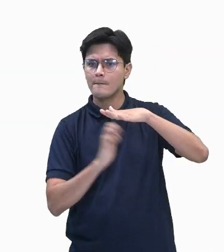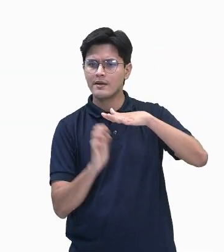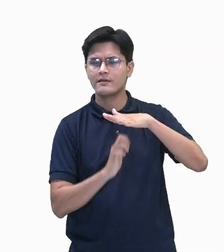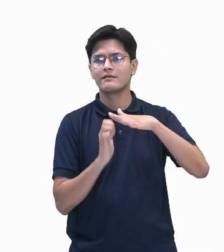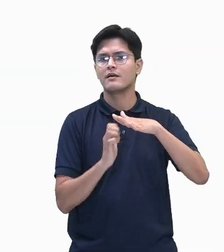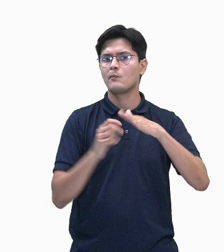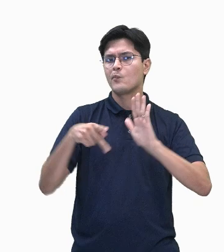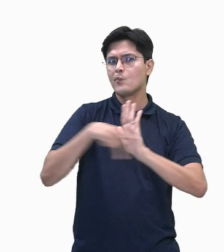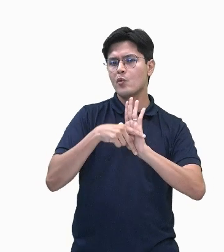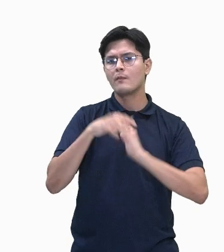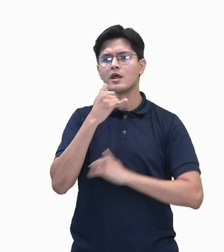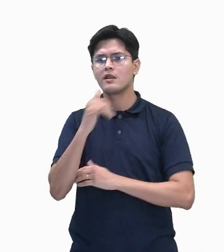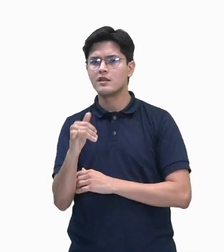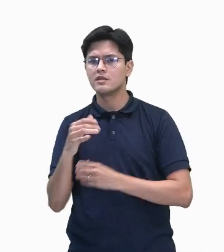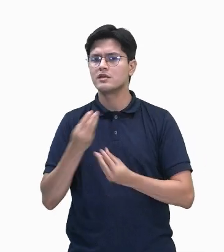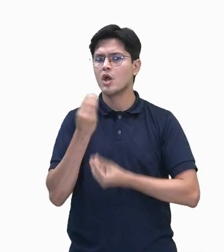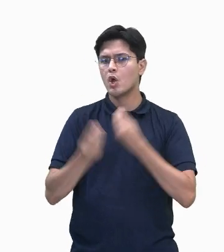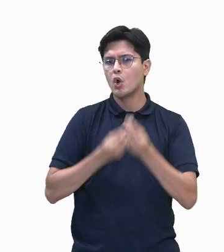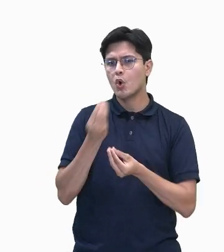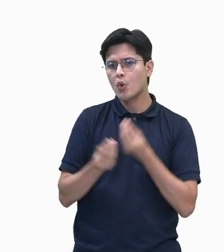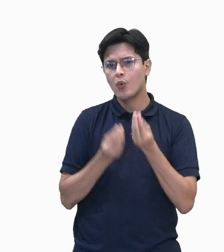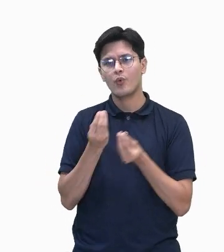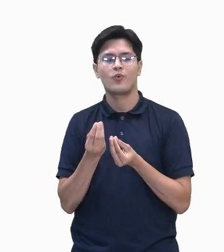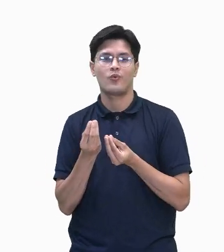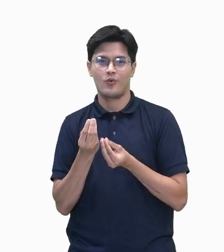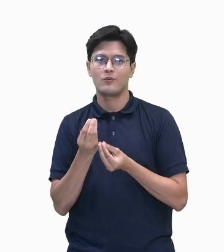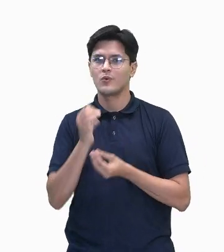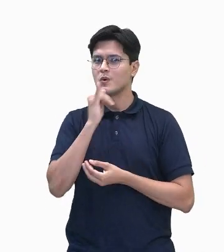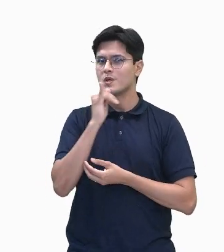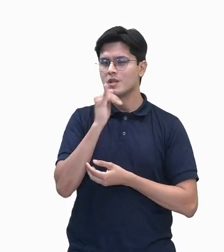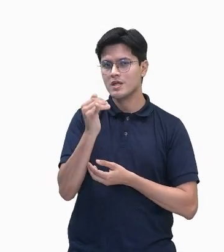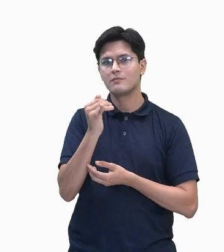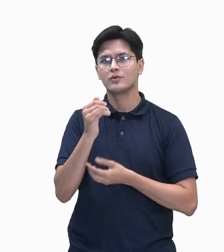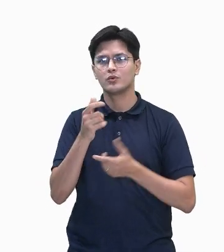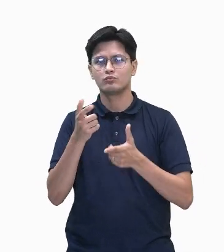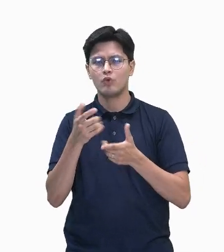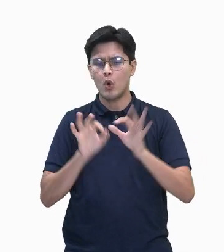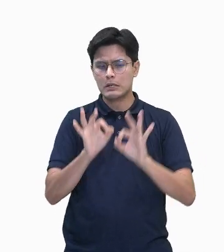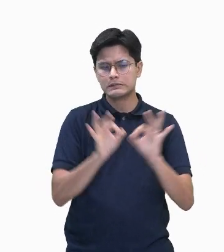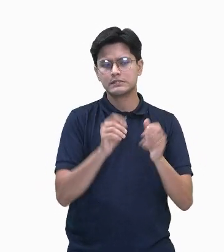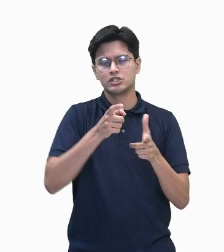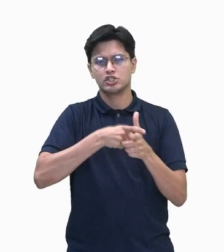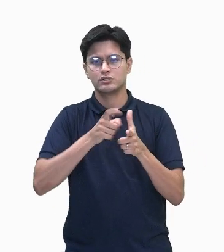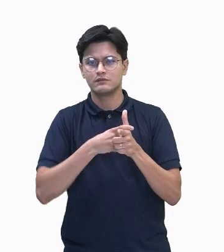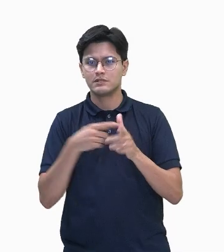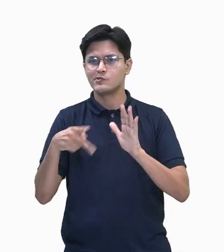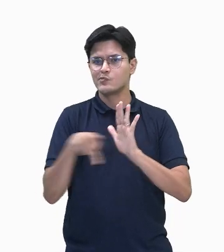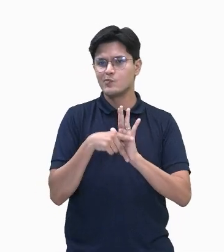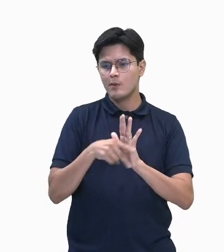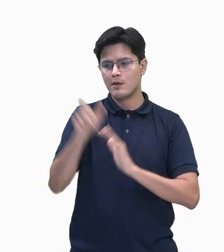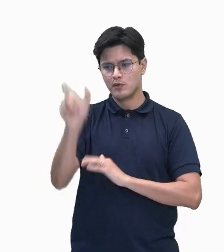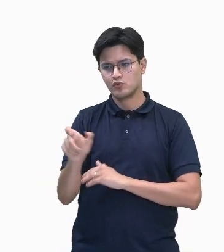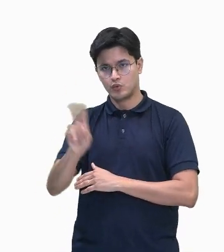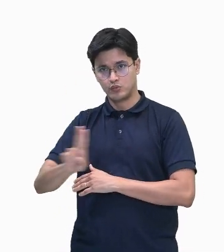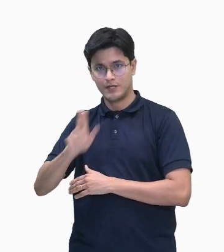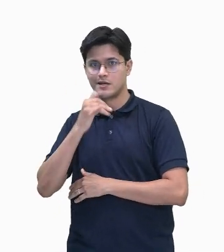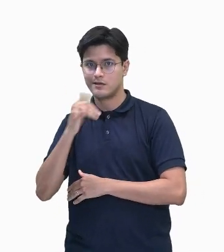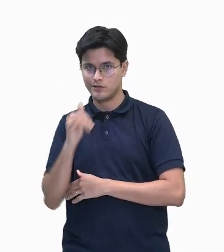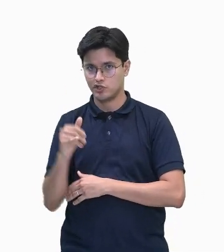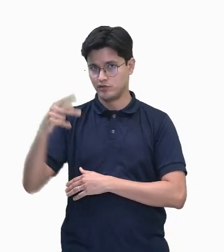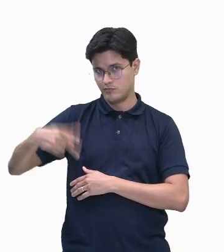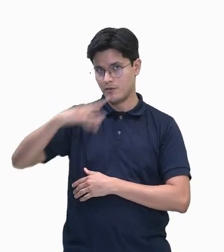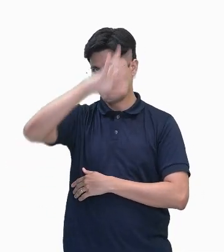o consumidor no Amazonas, né? Então, pergunta da letra A. Qual o valor da conta